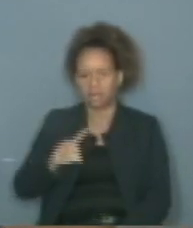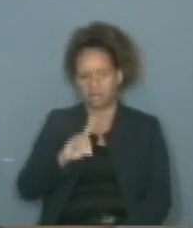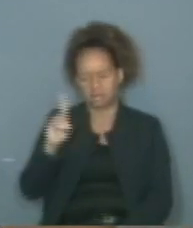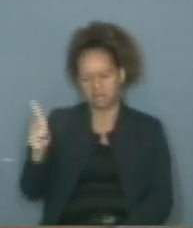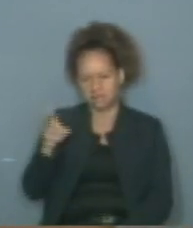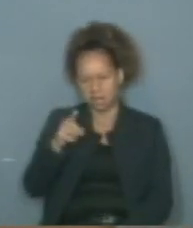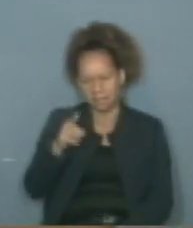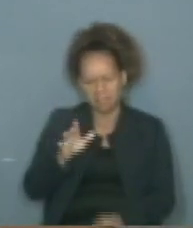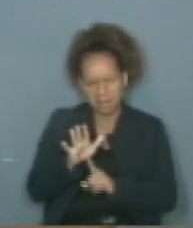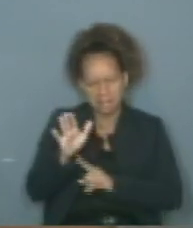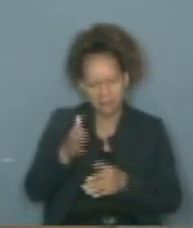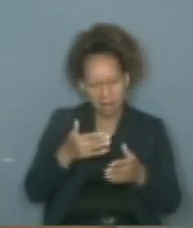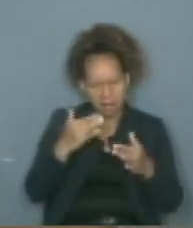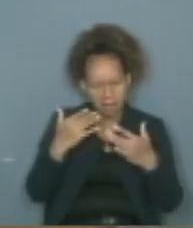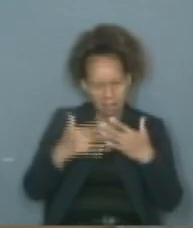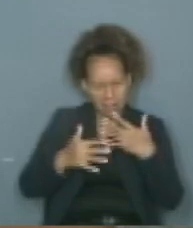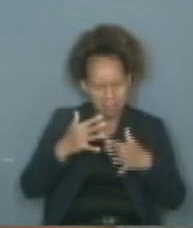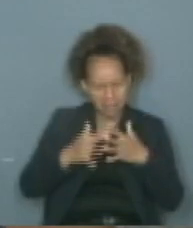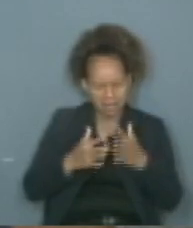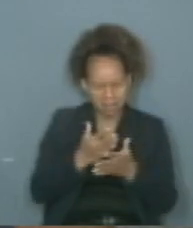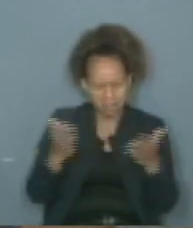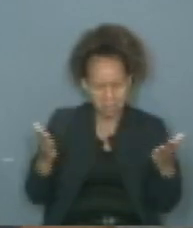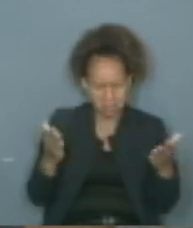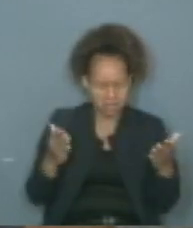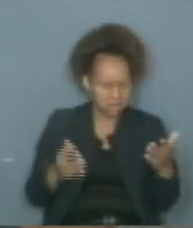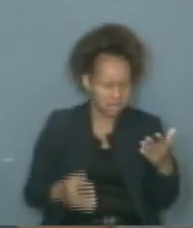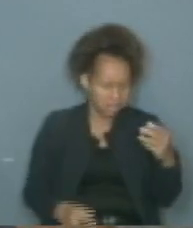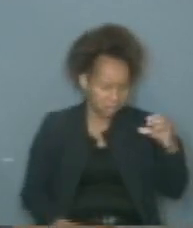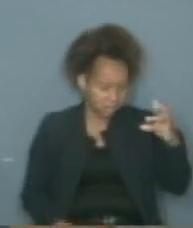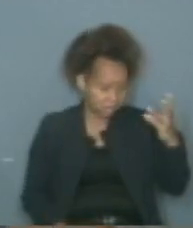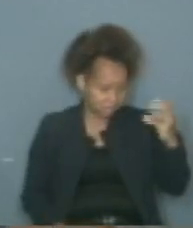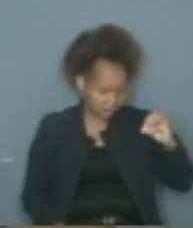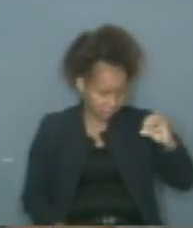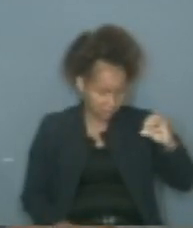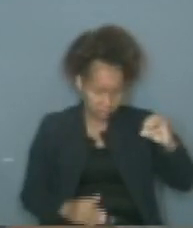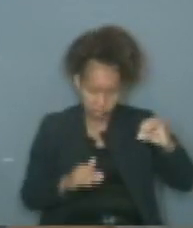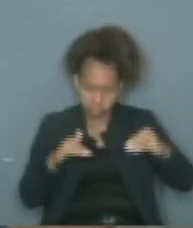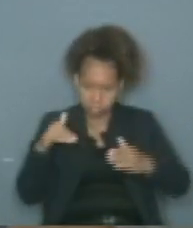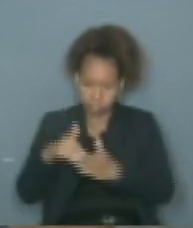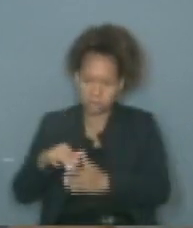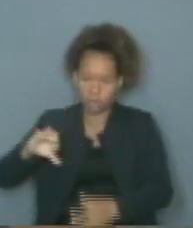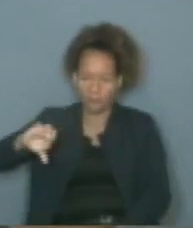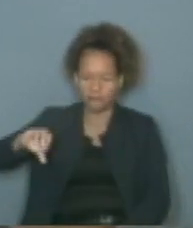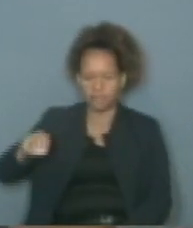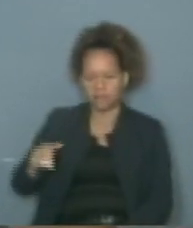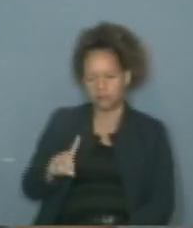vocês. A gente, ao invés do prazo de 30 dias, estabelecer um prazo de 90 dias,